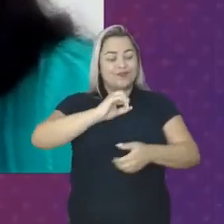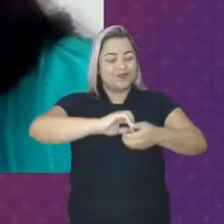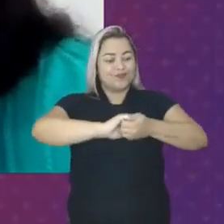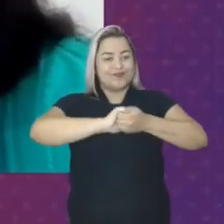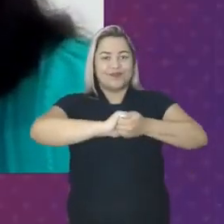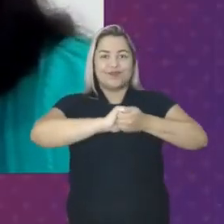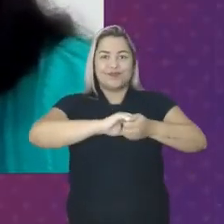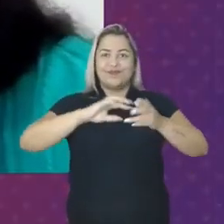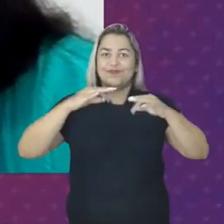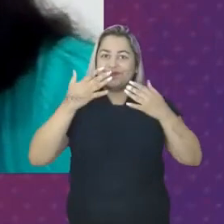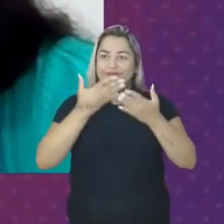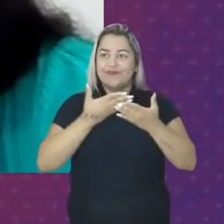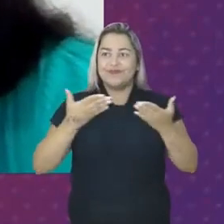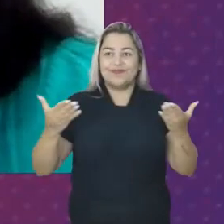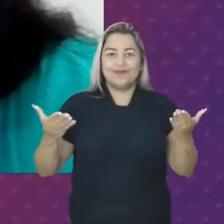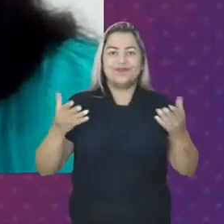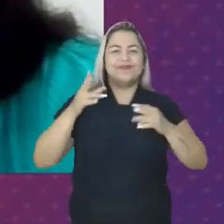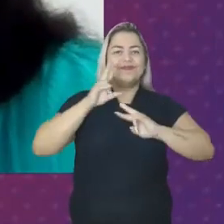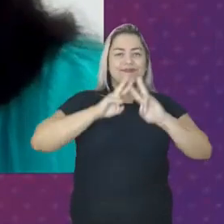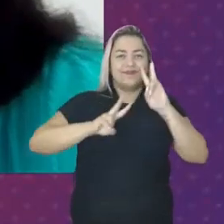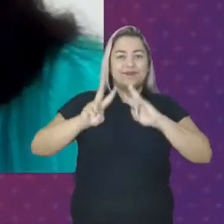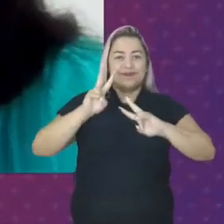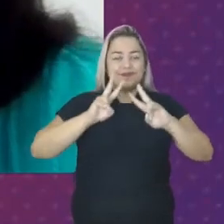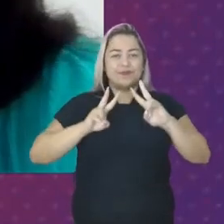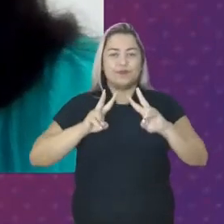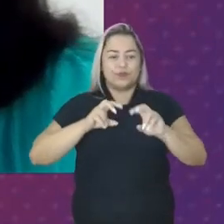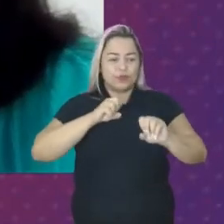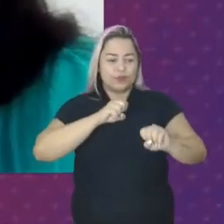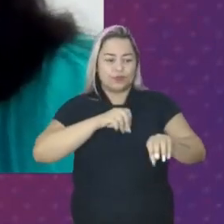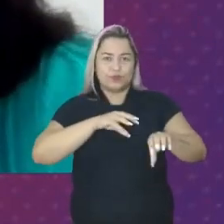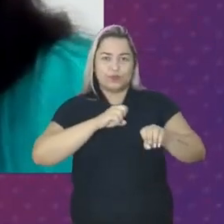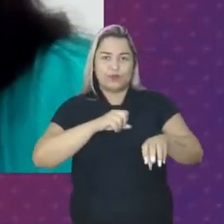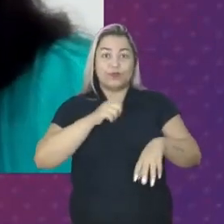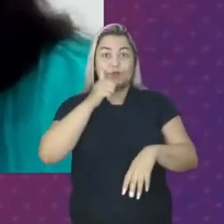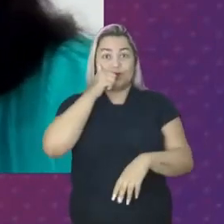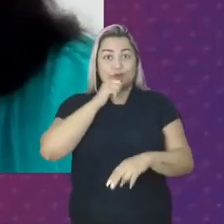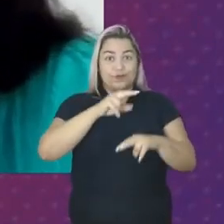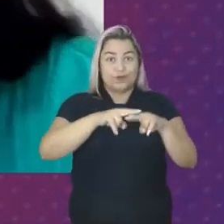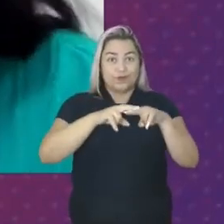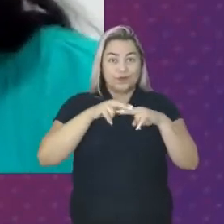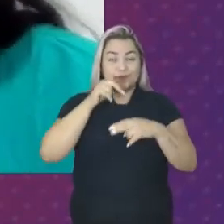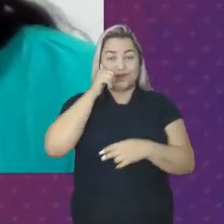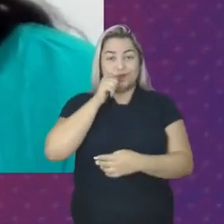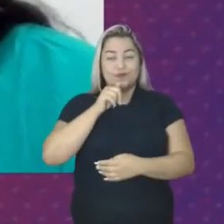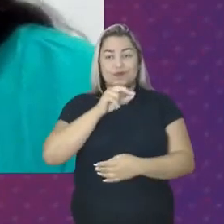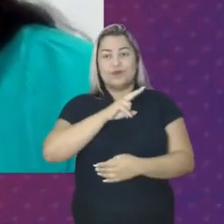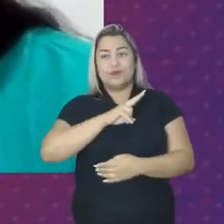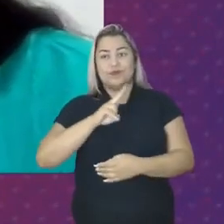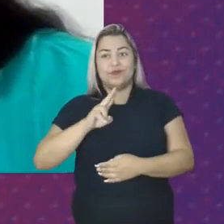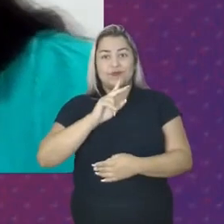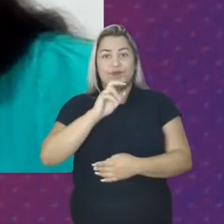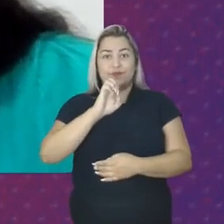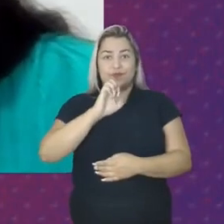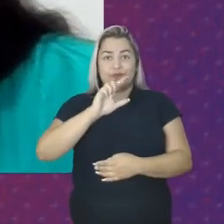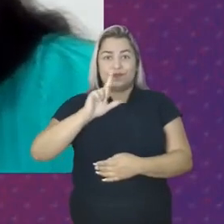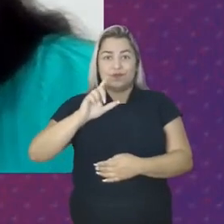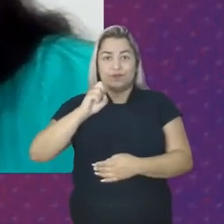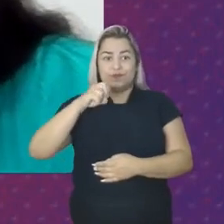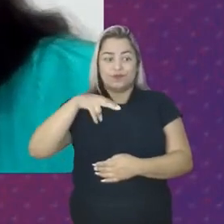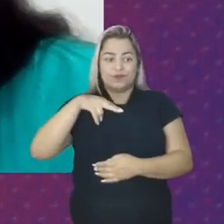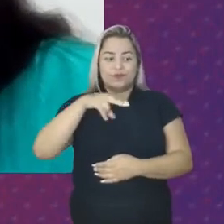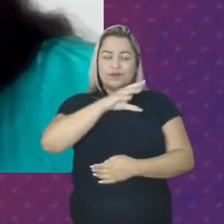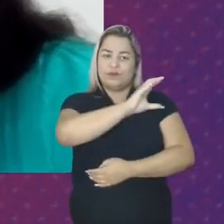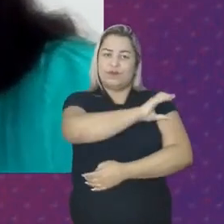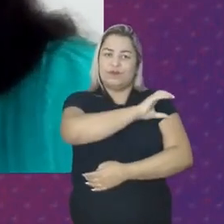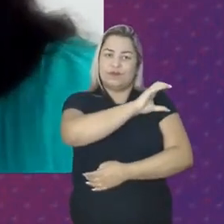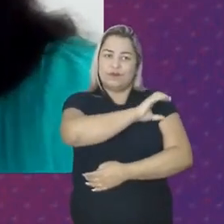cumprimentar a todos e todas que estão assistindo essa aula do Elas por Elas. Eu me chamo Ellen Costa. Eu sou coordenadora-geral